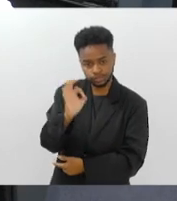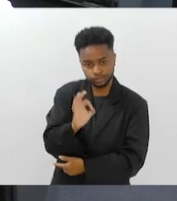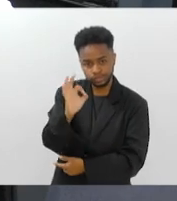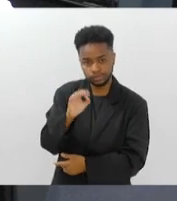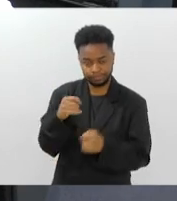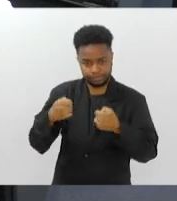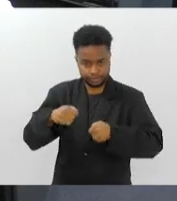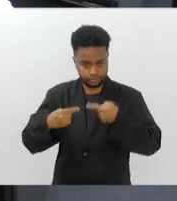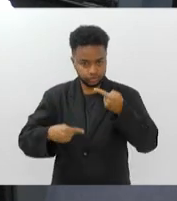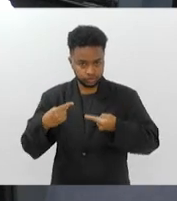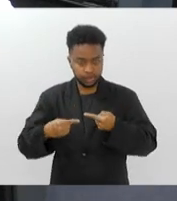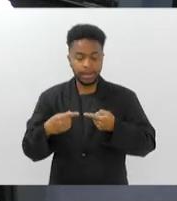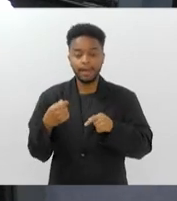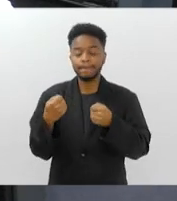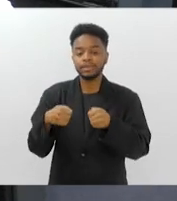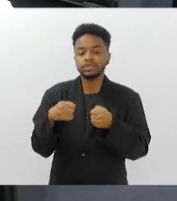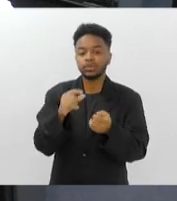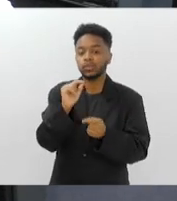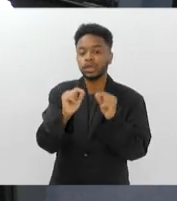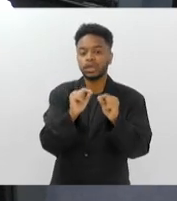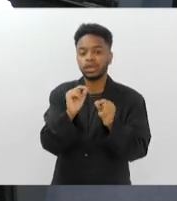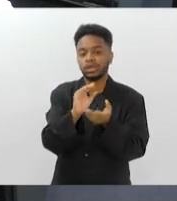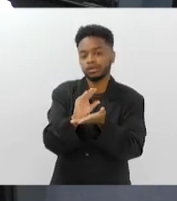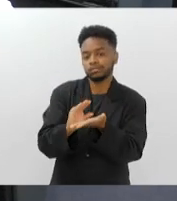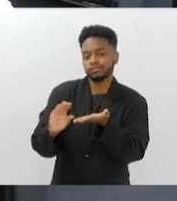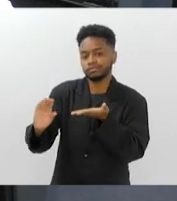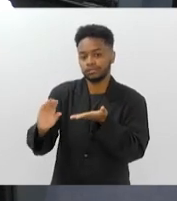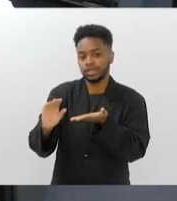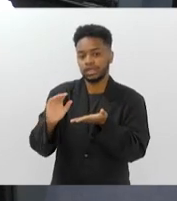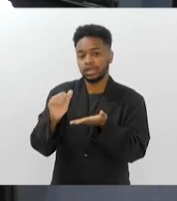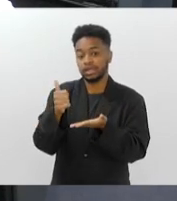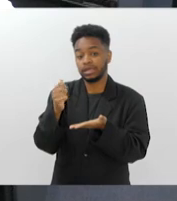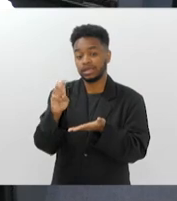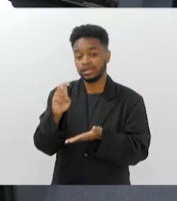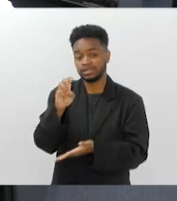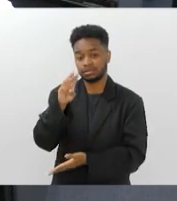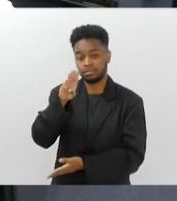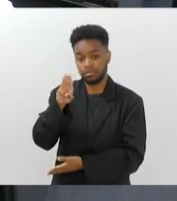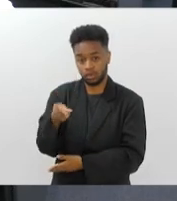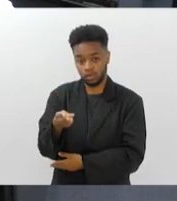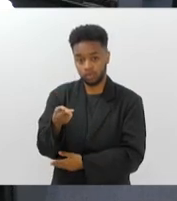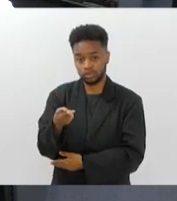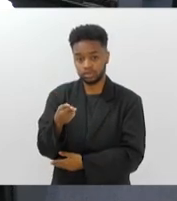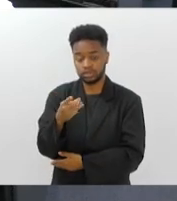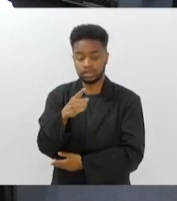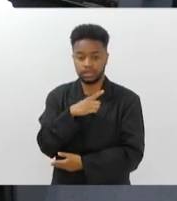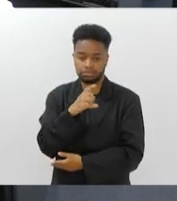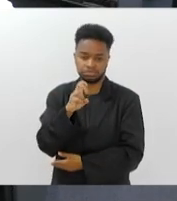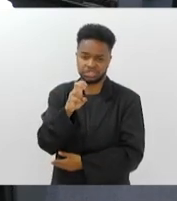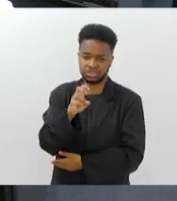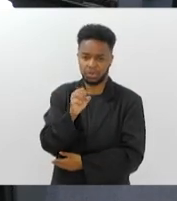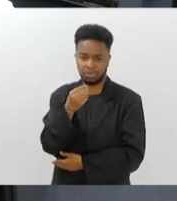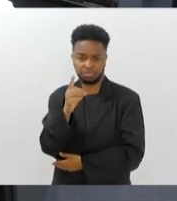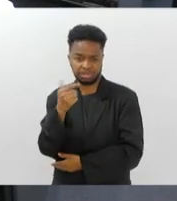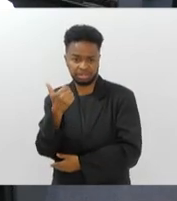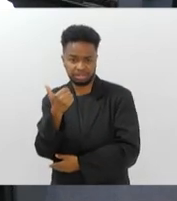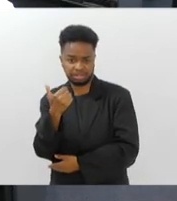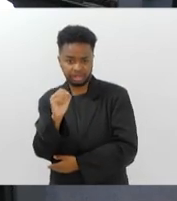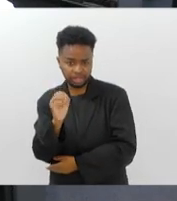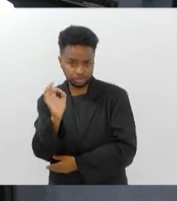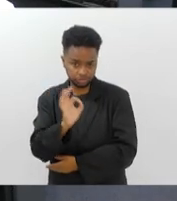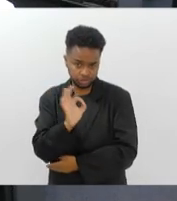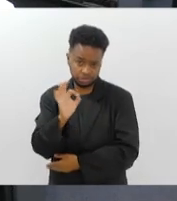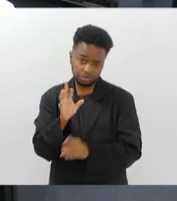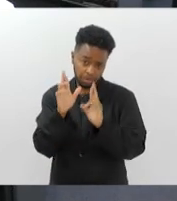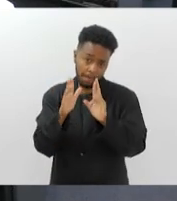a ser feita tem que ser destinado dos 15 milhões de 5 a 10% é um indicativo pode ser até mais do que isso